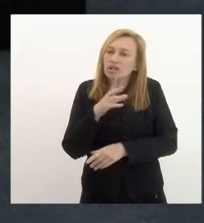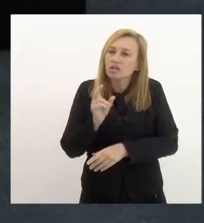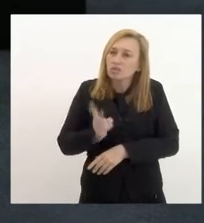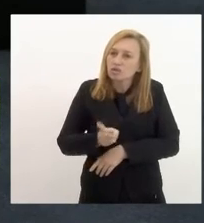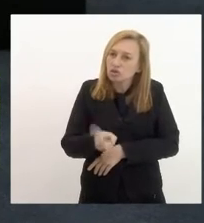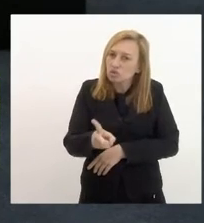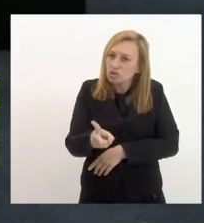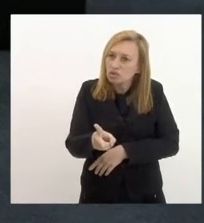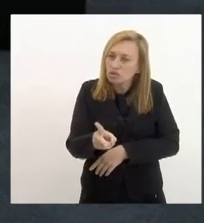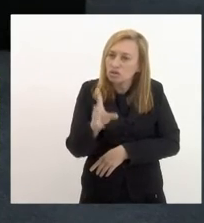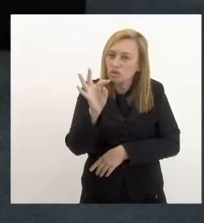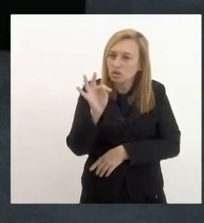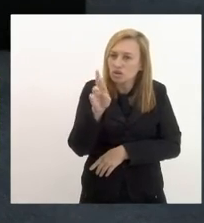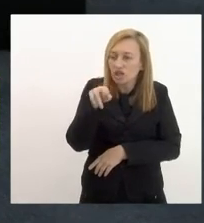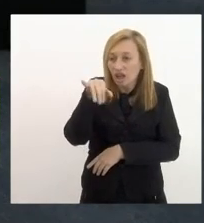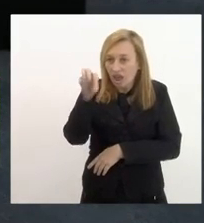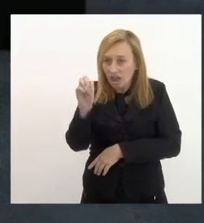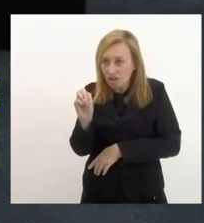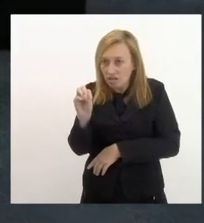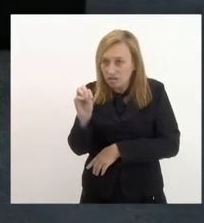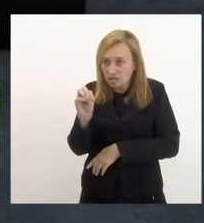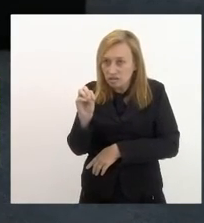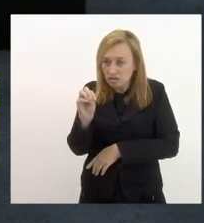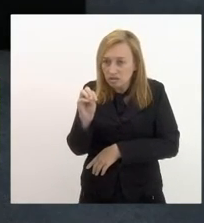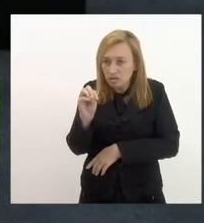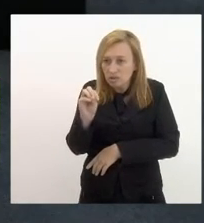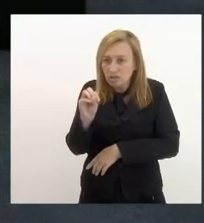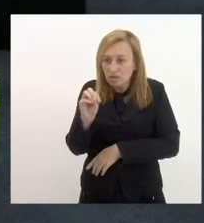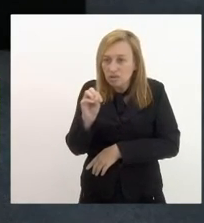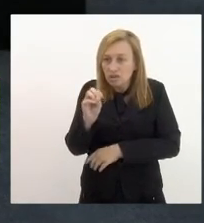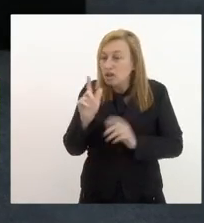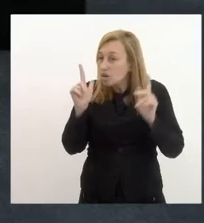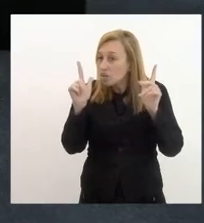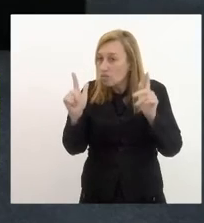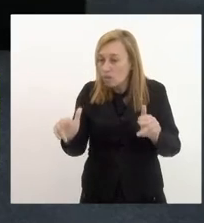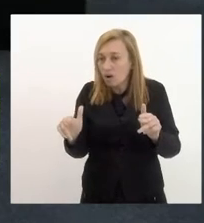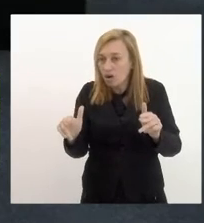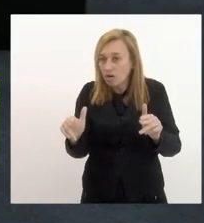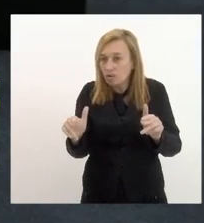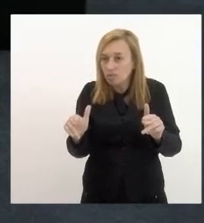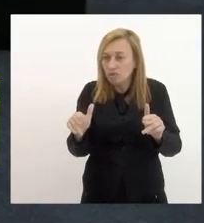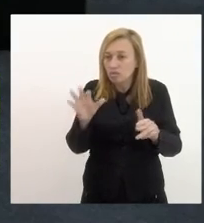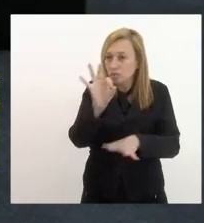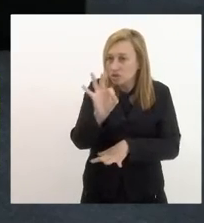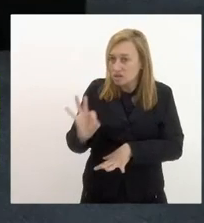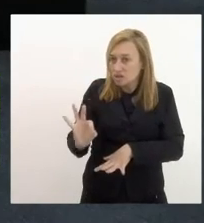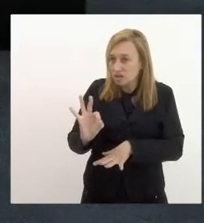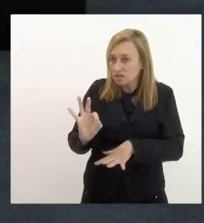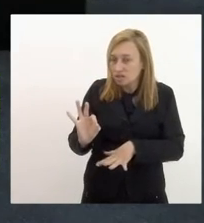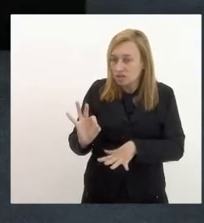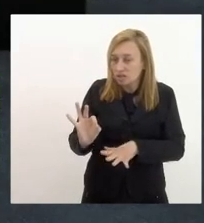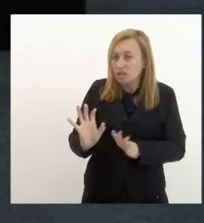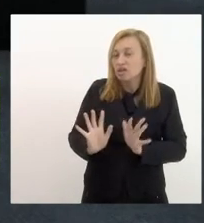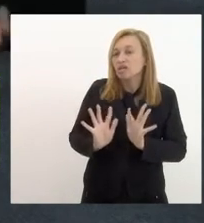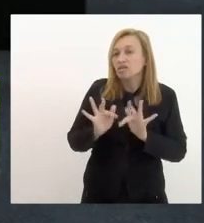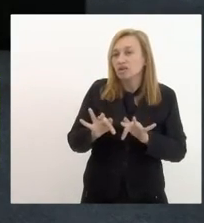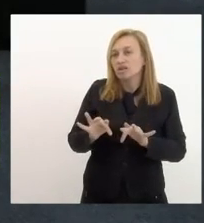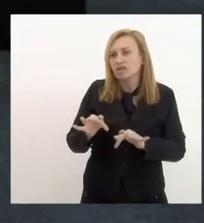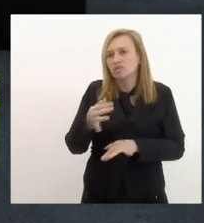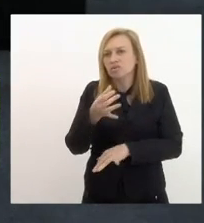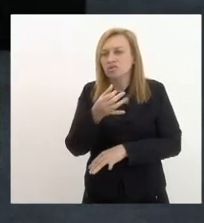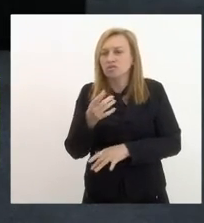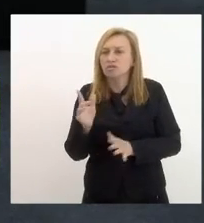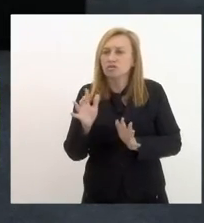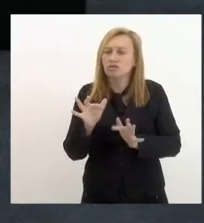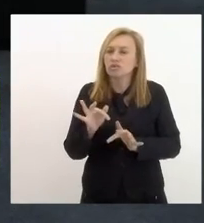permanência EA continuidade do treino que ela permaneça da forma como é percentualmente em cima do vencimento que da